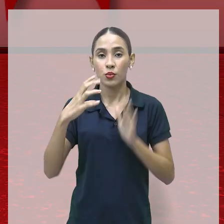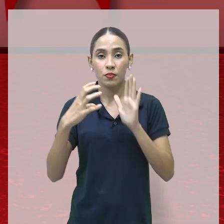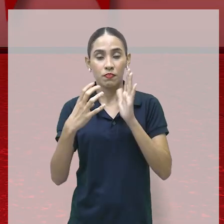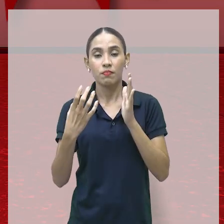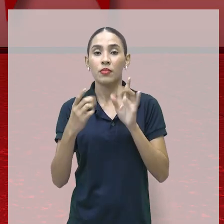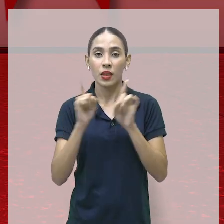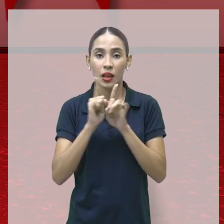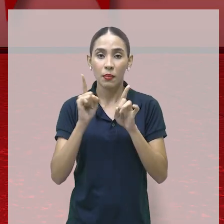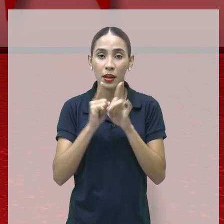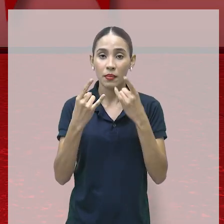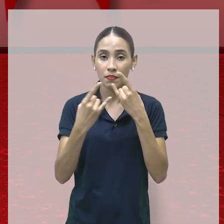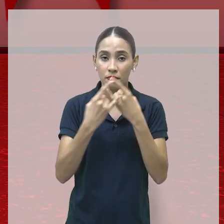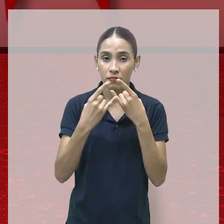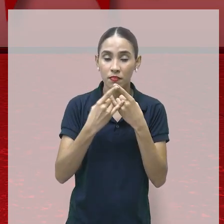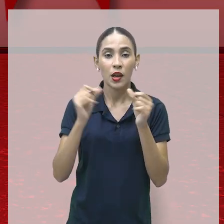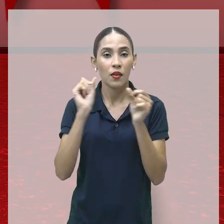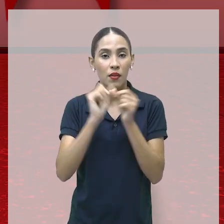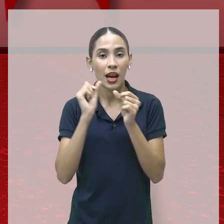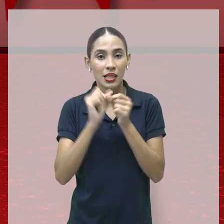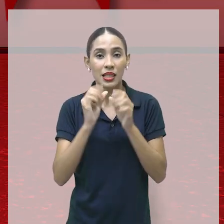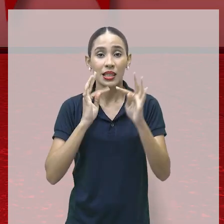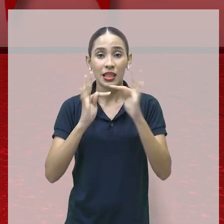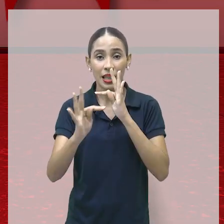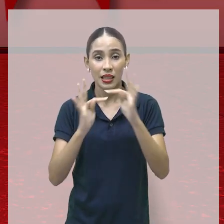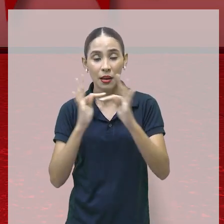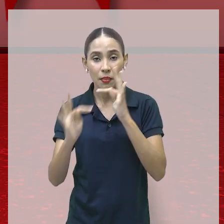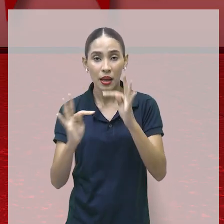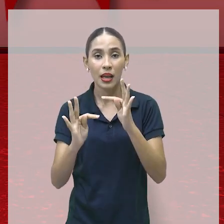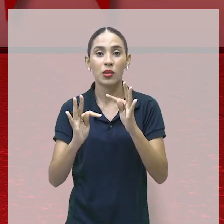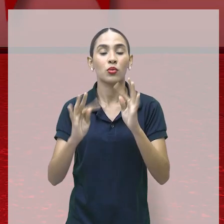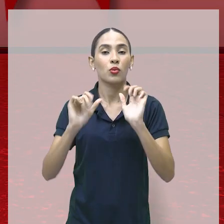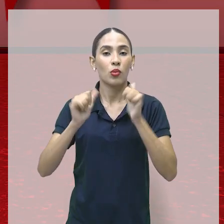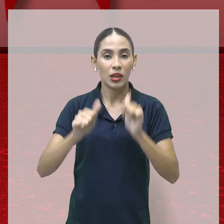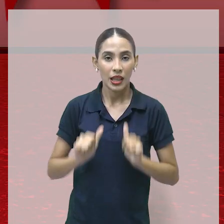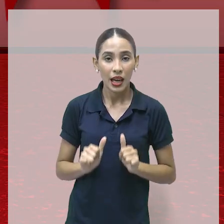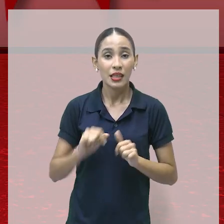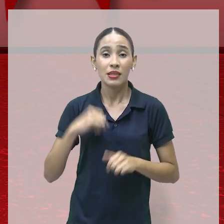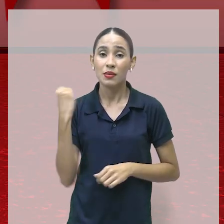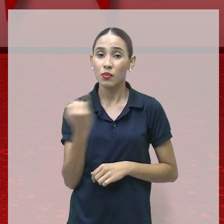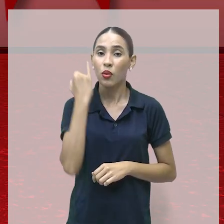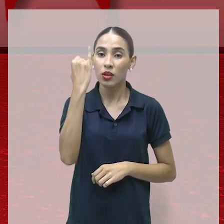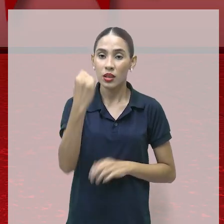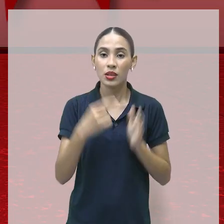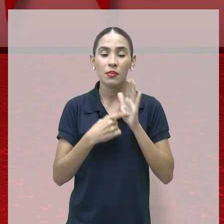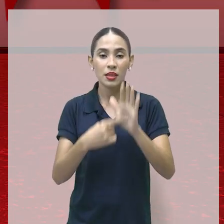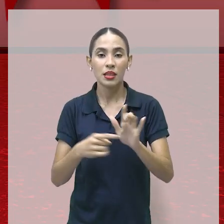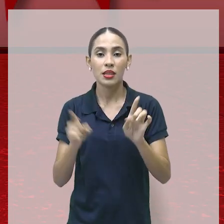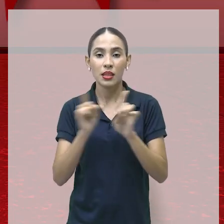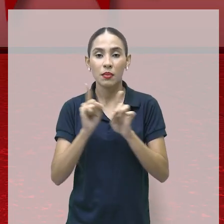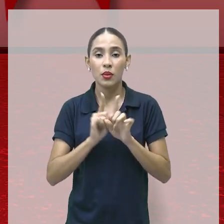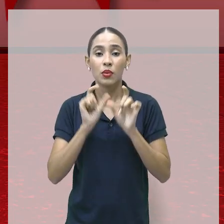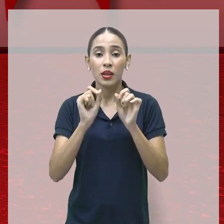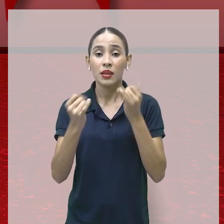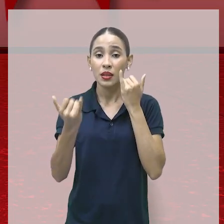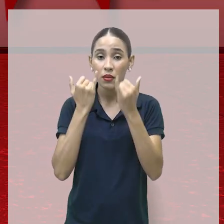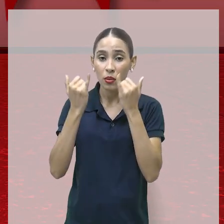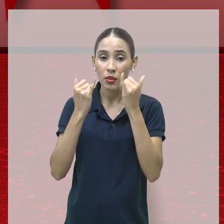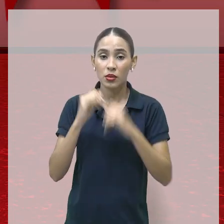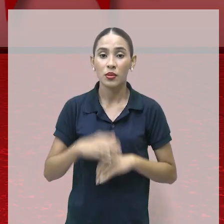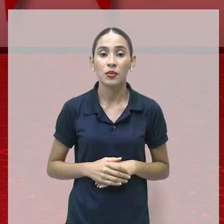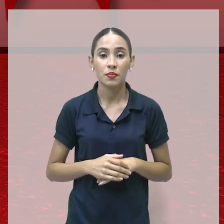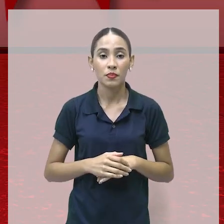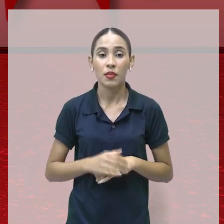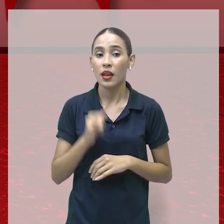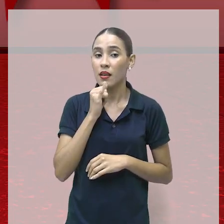de realizar exames, fazer tratamento. Né? Então, são campanhas importantíssimas que trazem aqui para a gente informações.